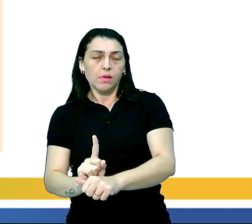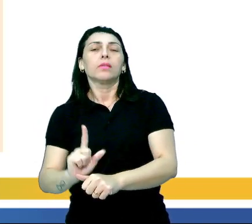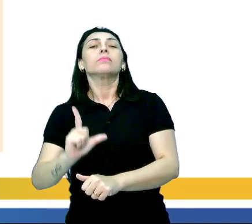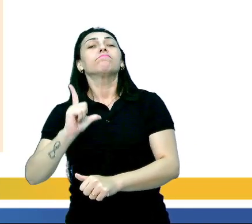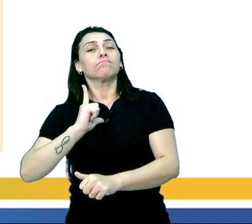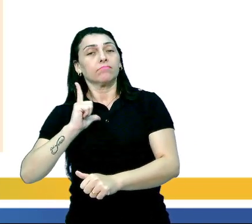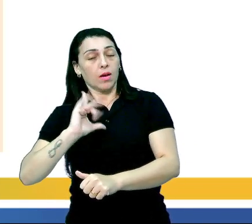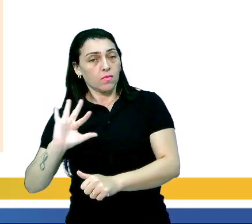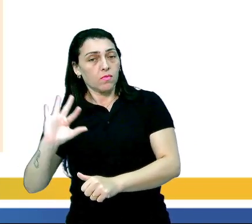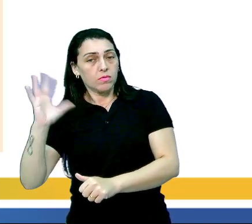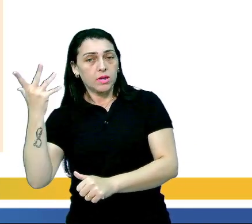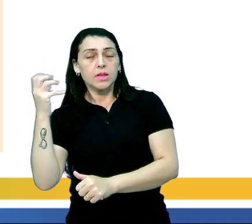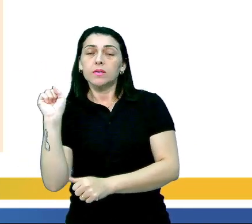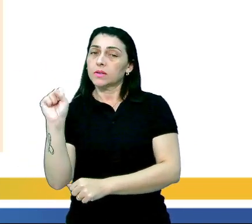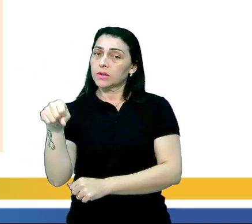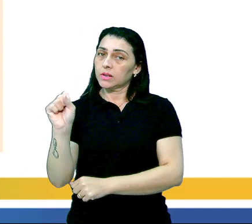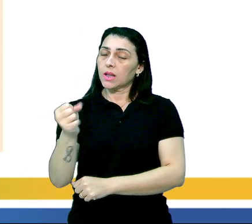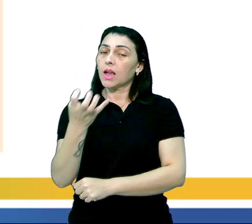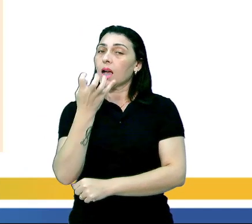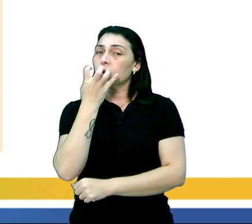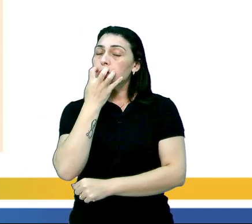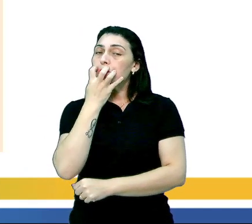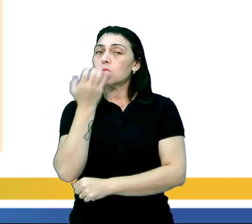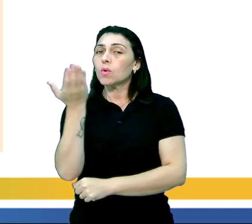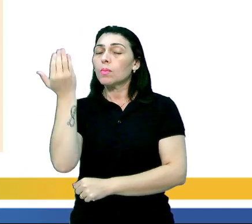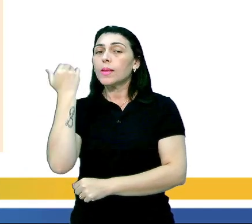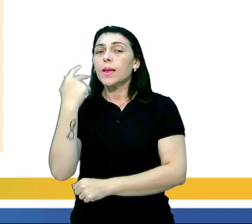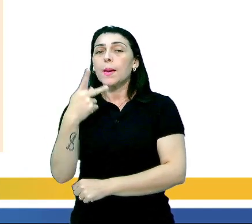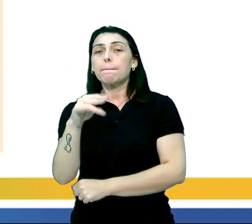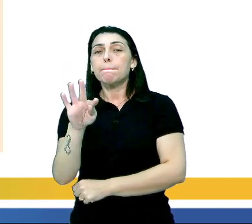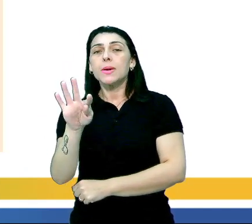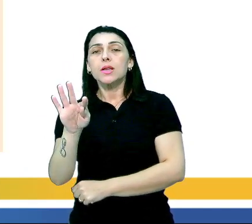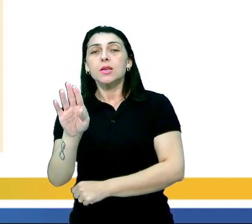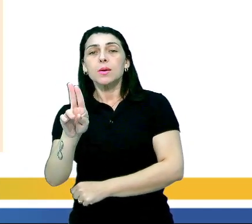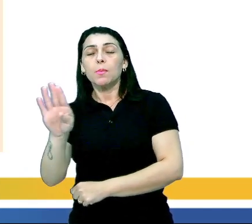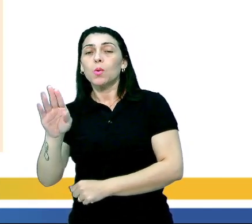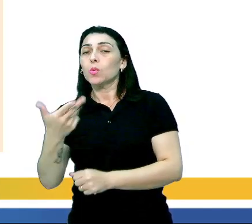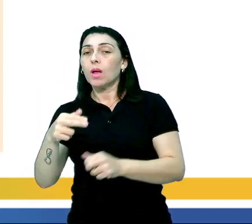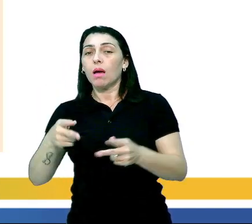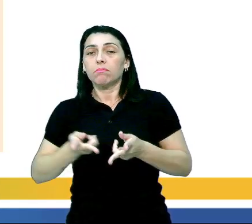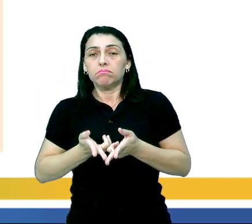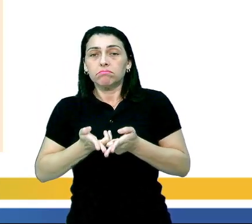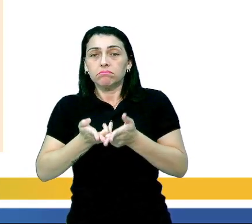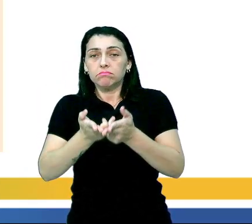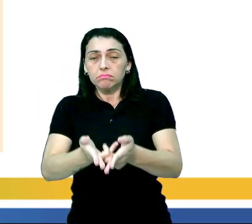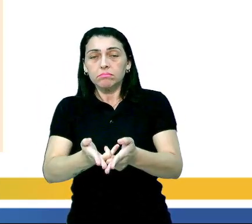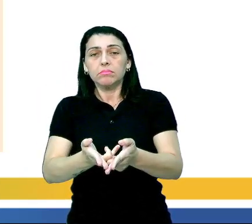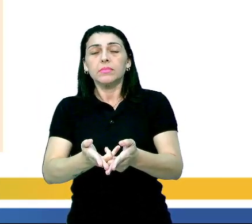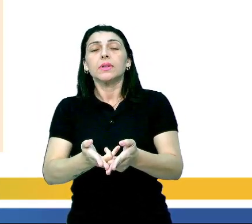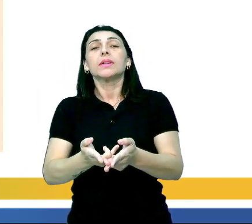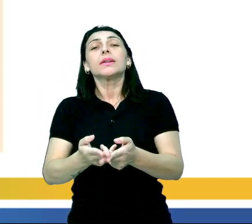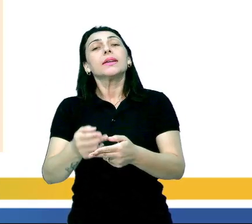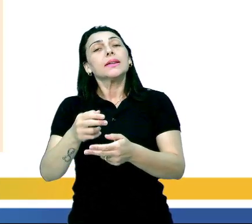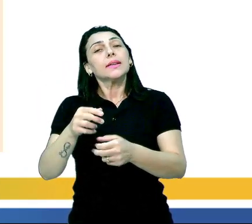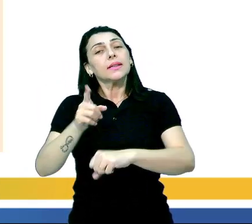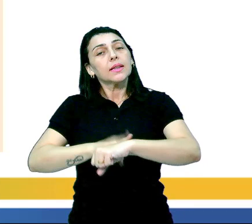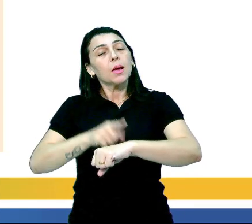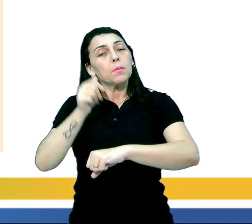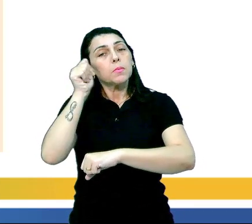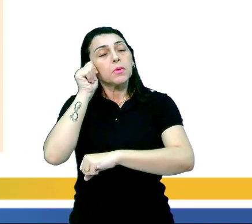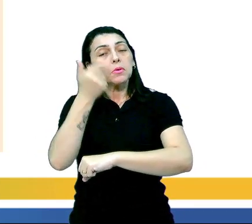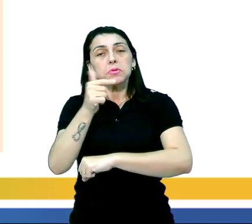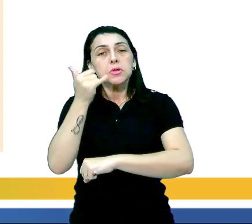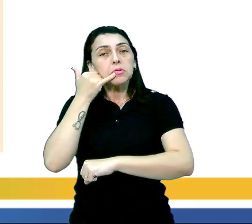para negar. Como eu falei anteriormente, o cachorro pitbull não estava na Arca de Noé e lá na época do Adão não